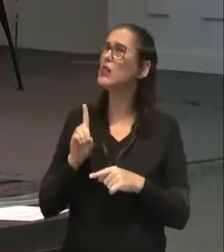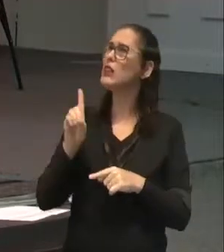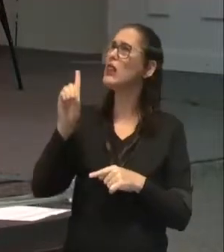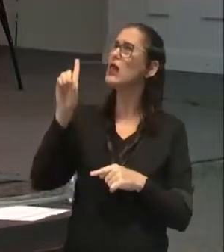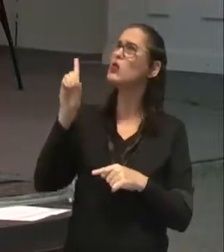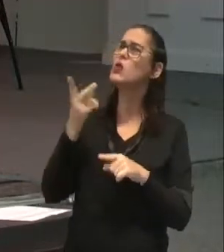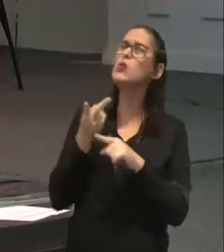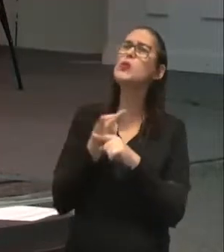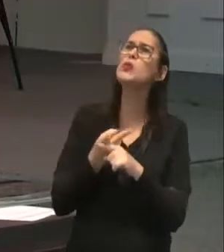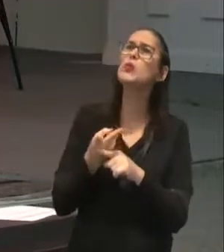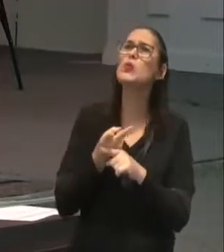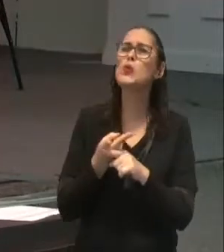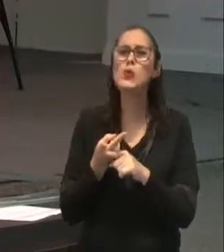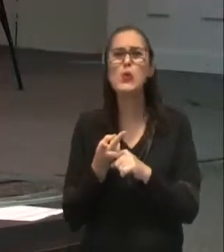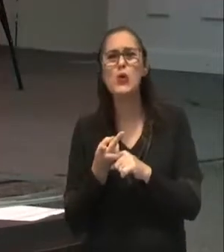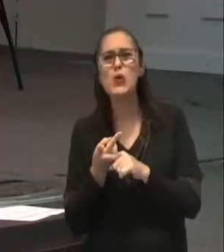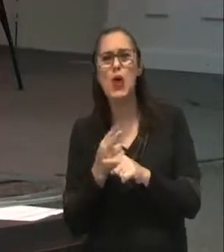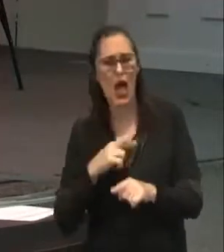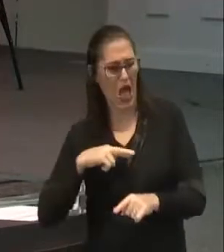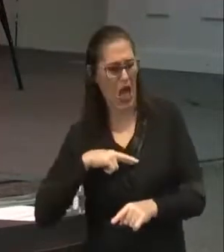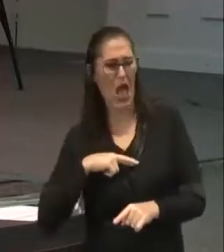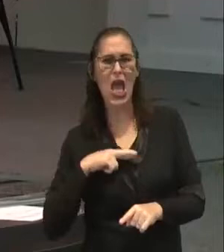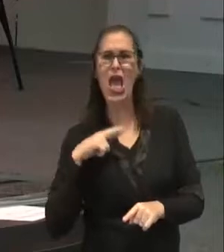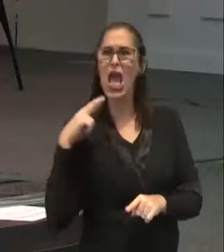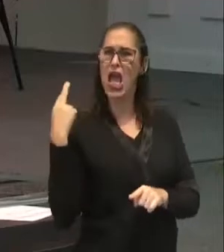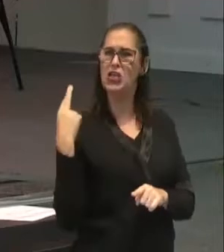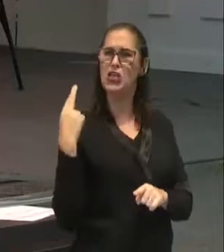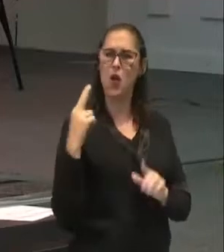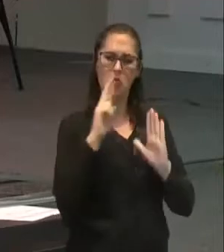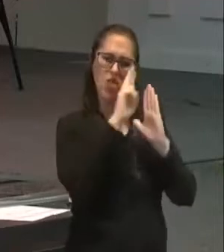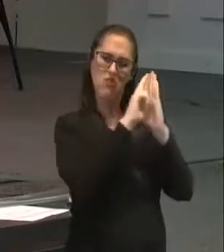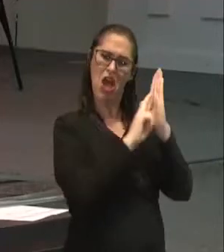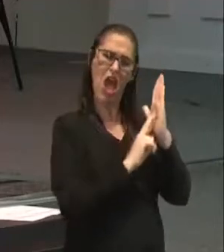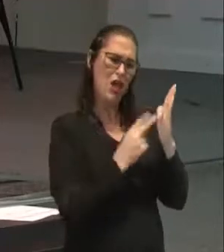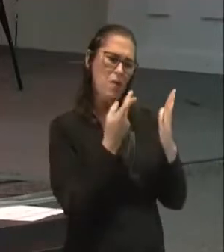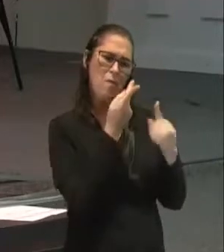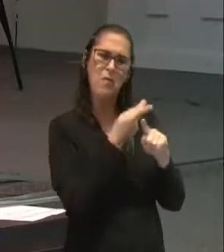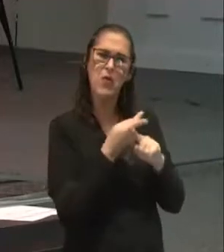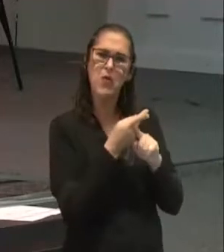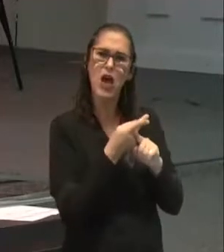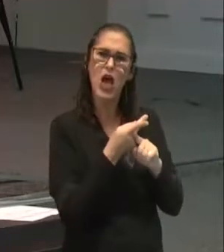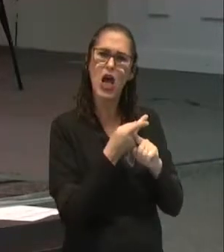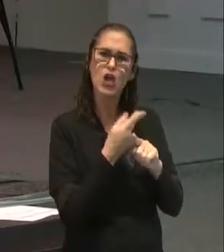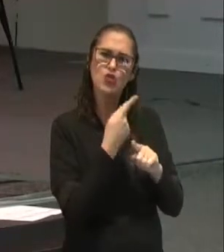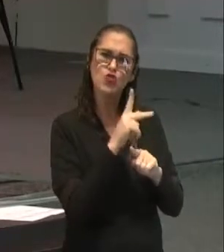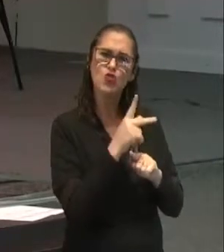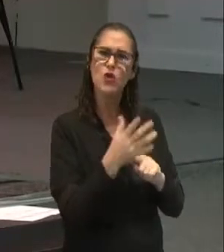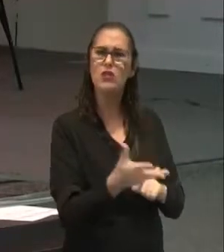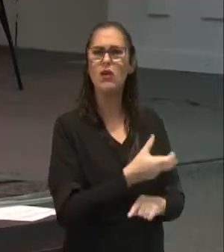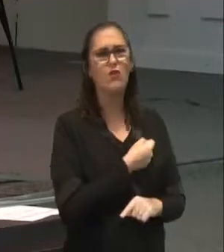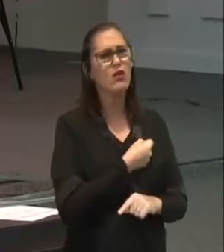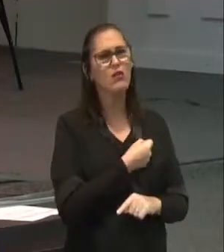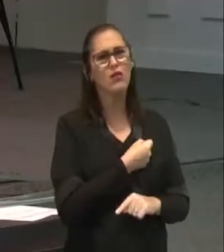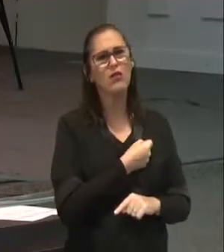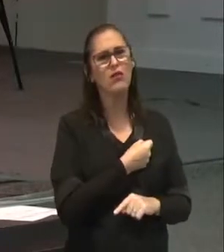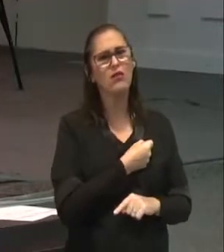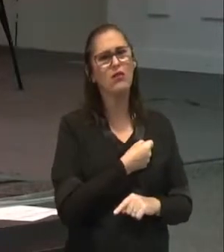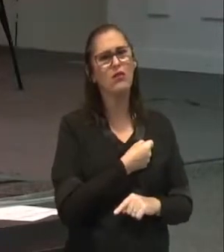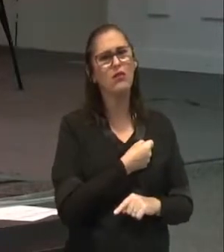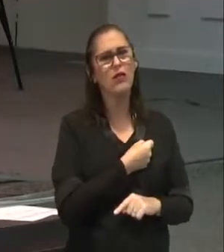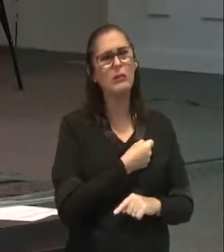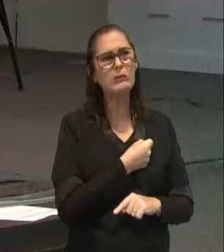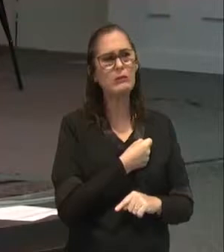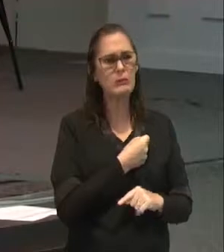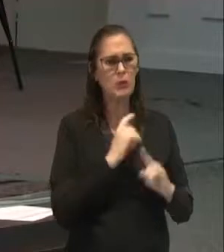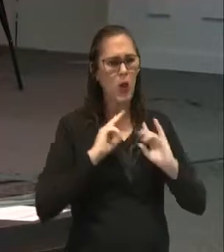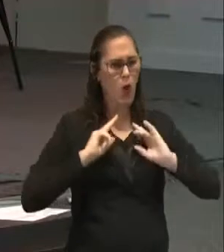tentar buscar na religião e nas regras a sua salvação. É uma tendência